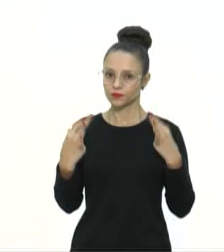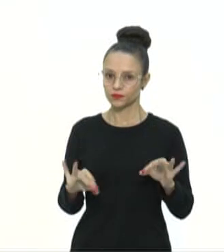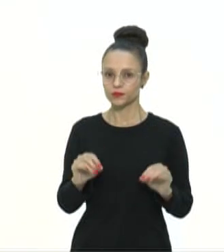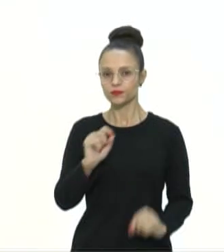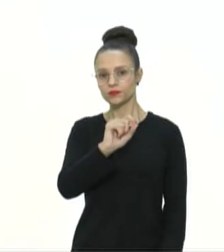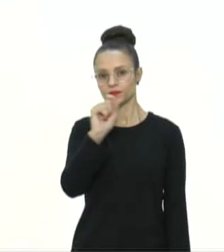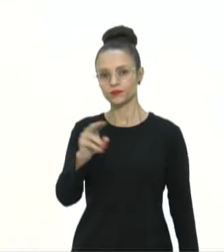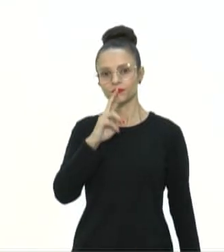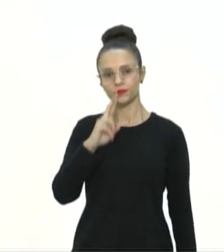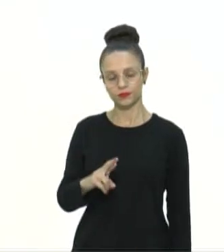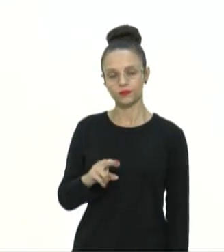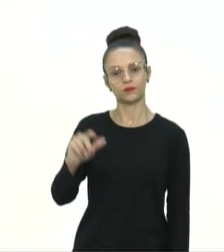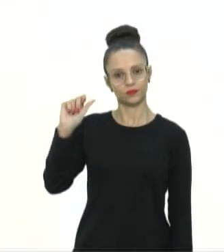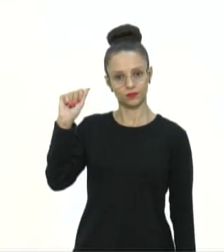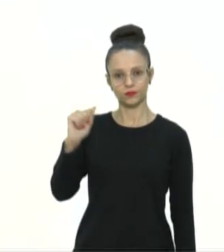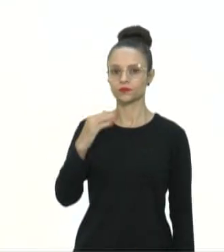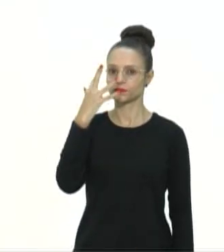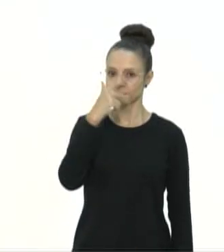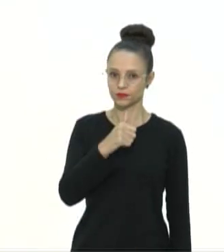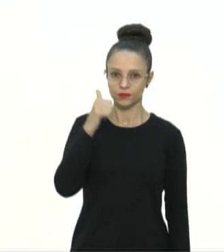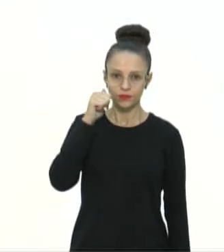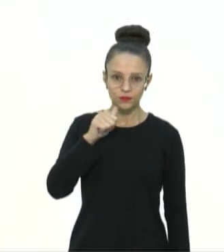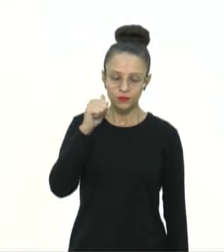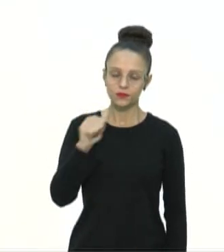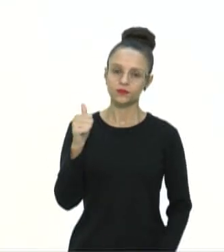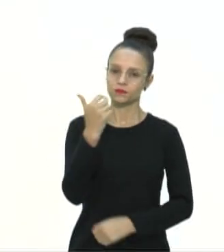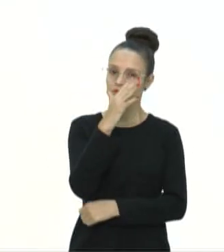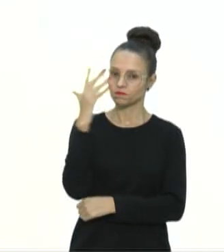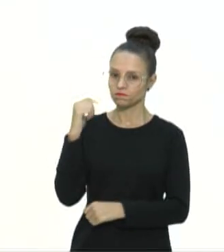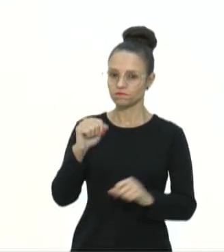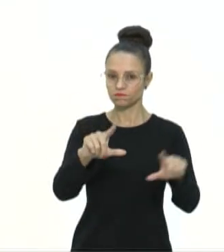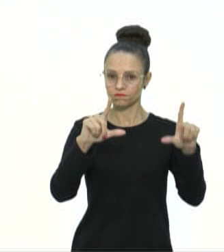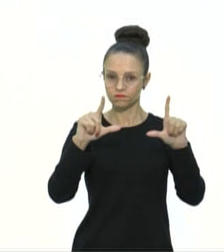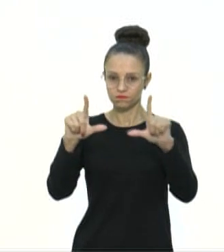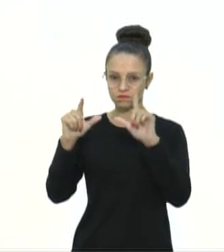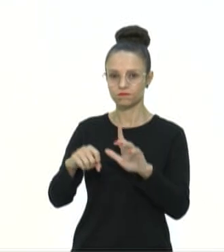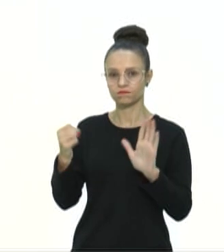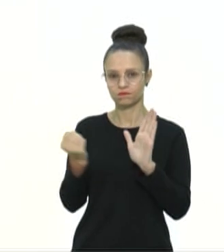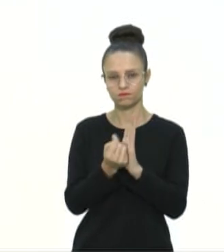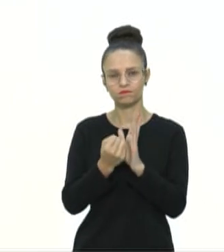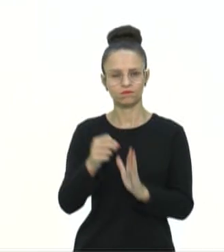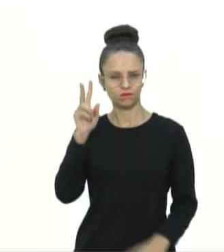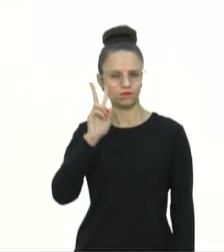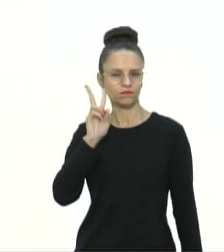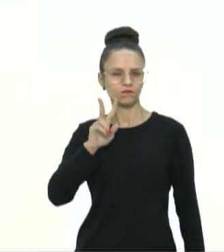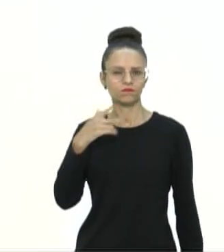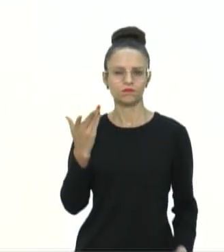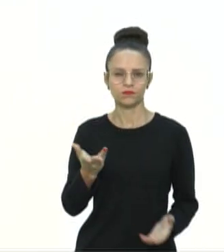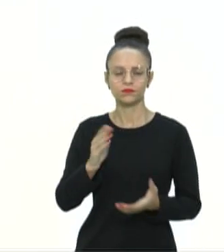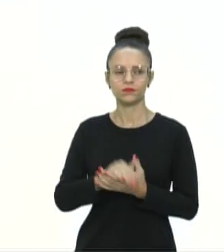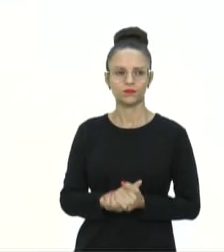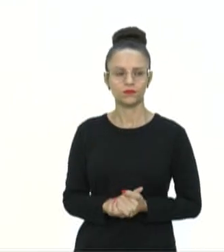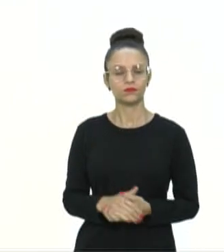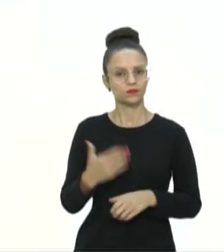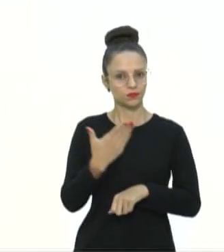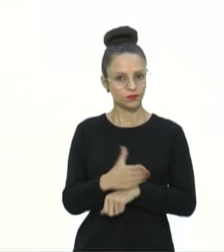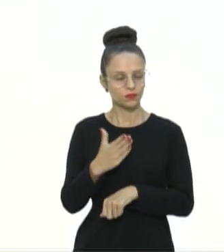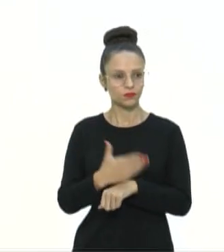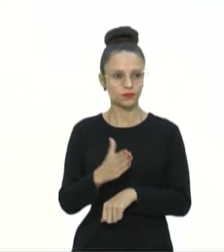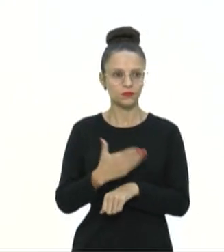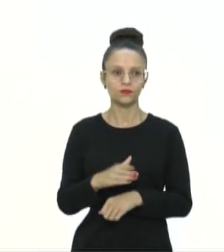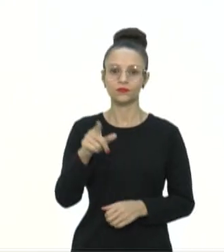Acertou quem respondeu A, beleza feminina, paisagem, cenas históricas. Vamos